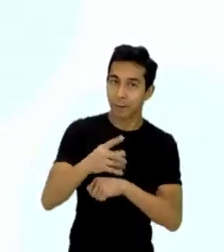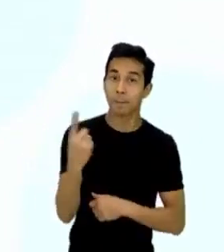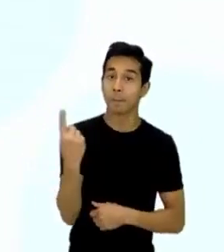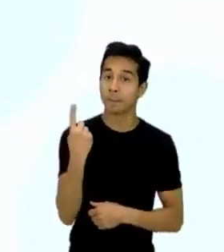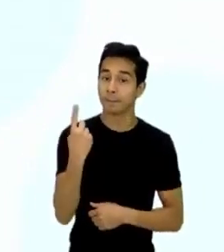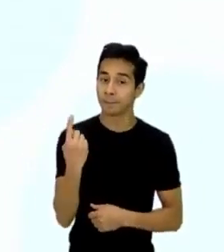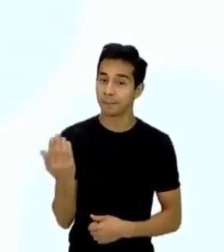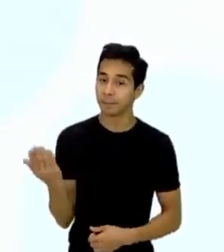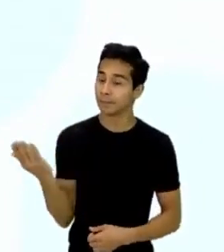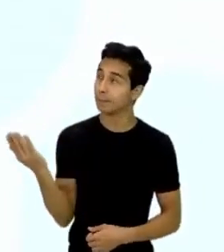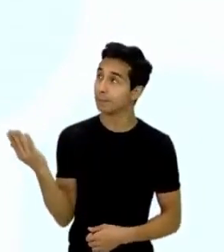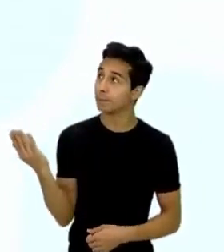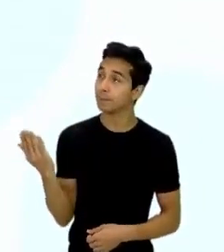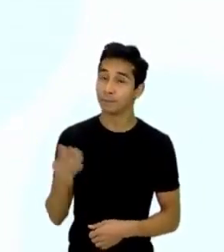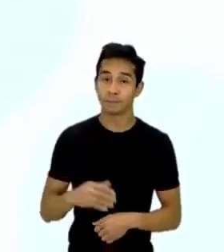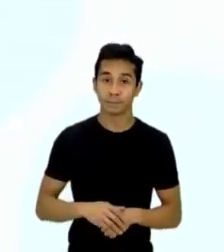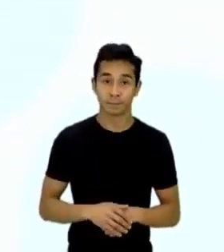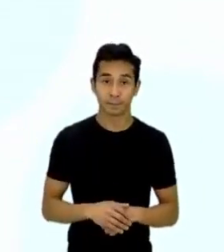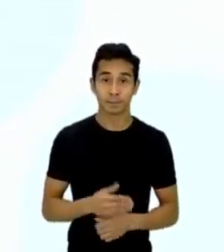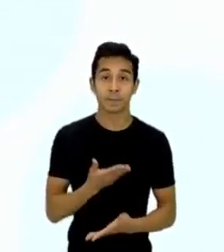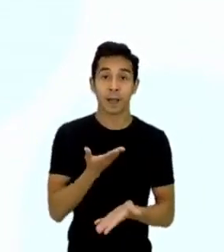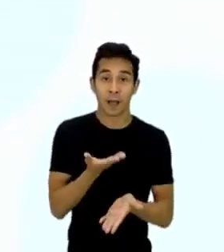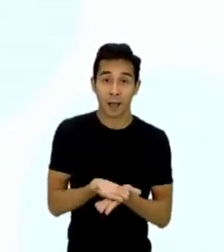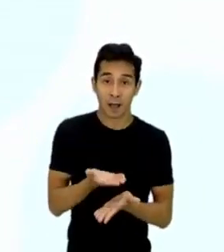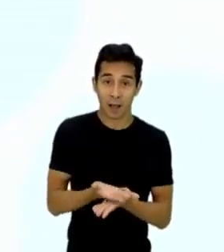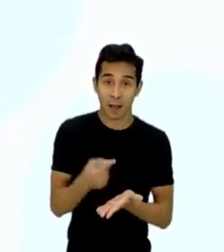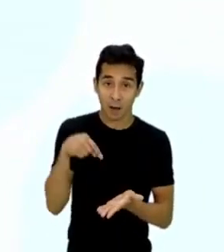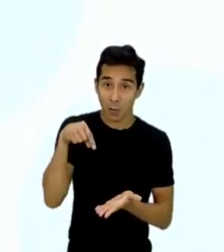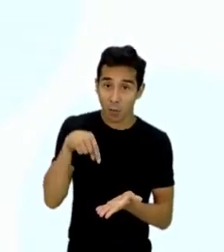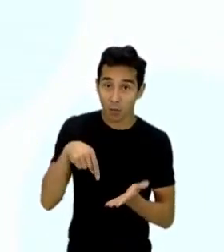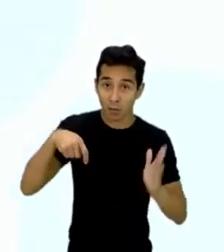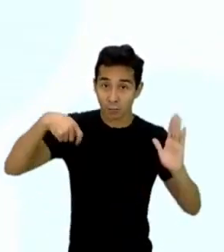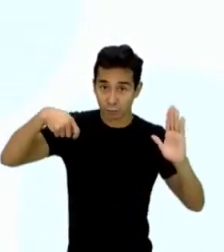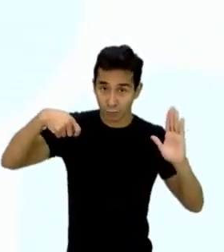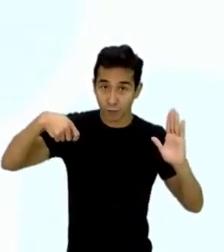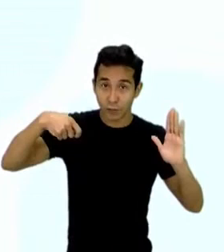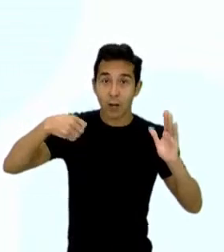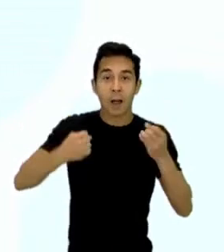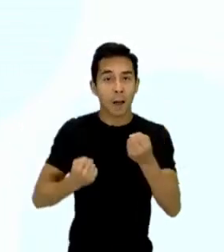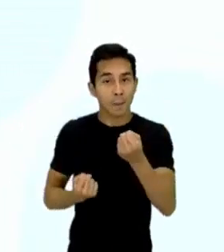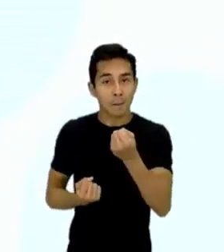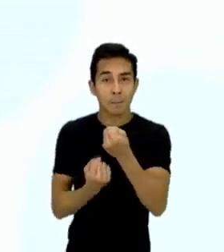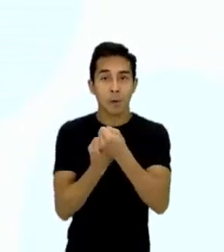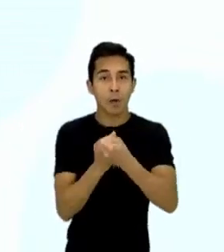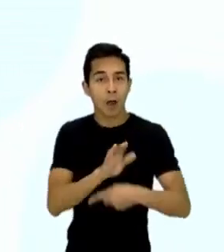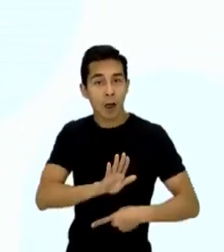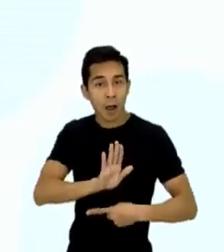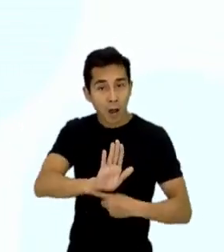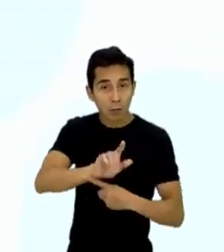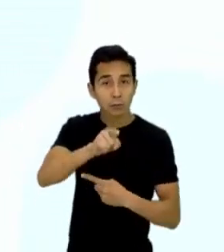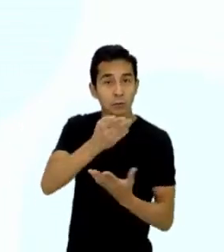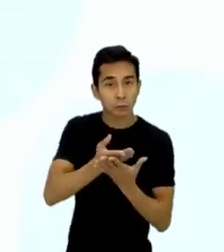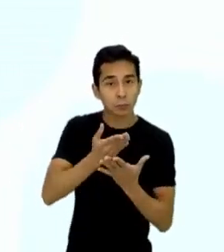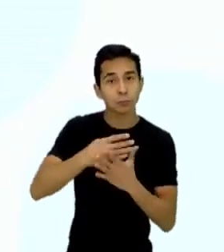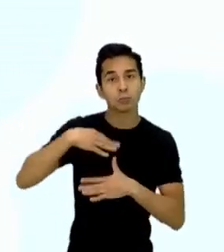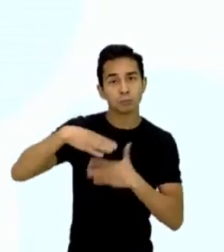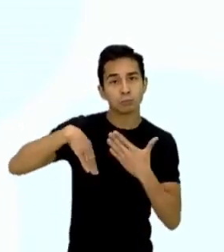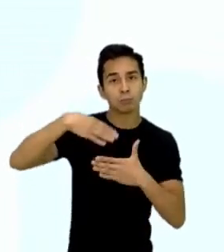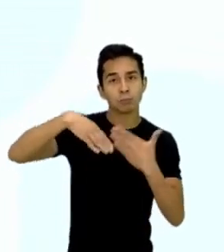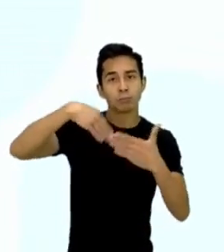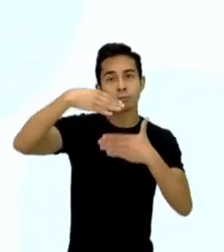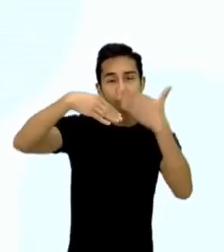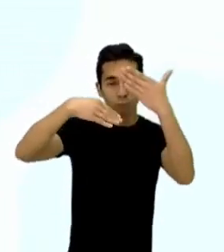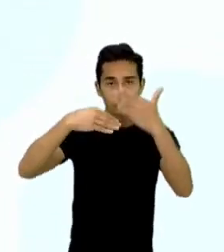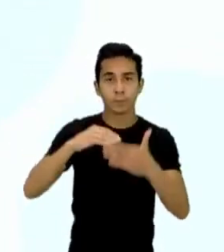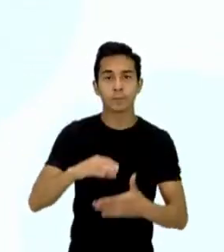as nossas aulas estão aqui para dar apoio e o desenvolvimento escolar aí. Apoiar todo esse